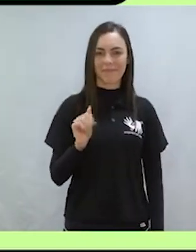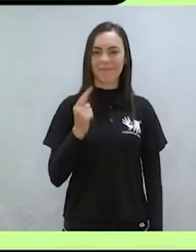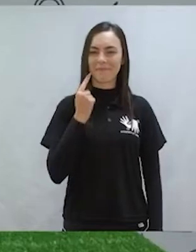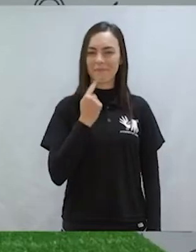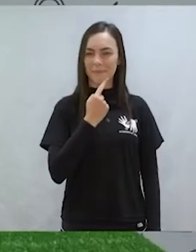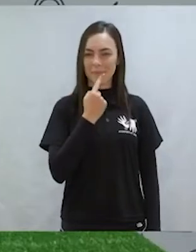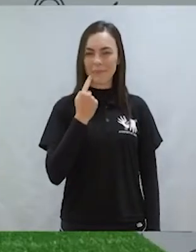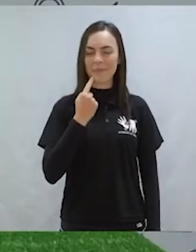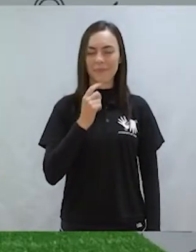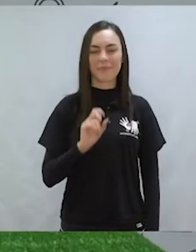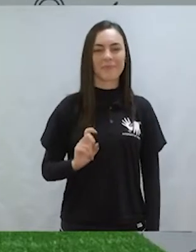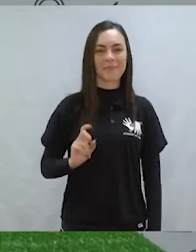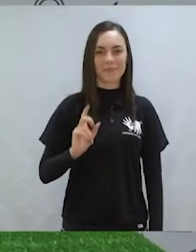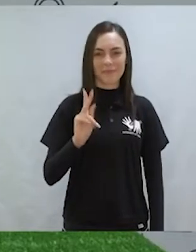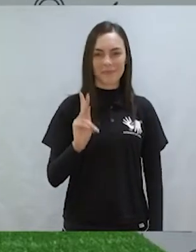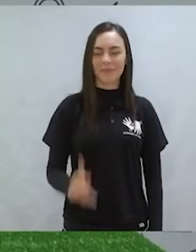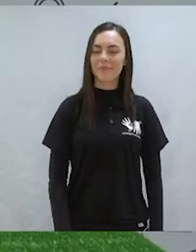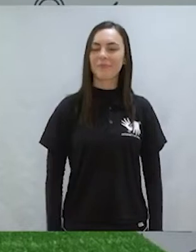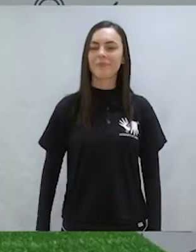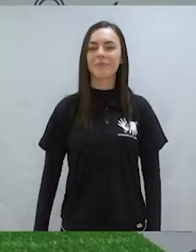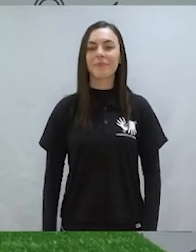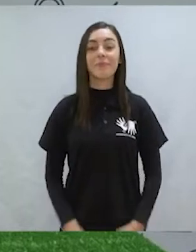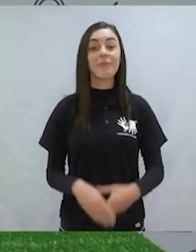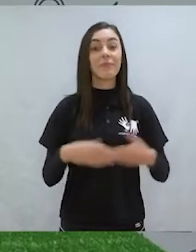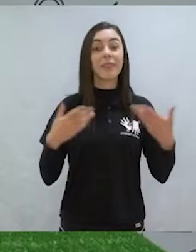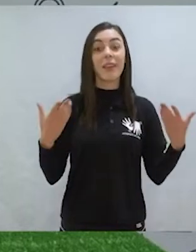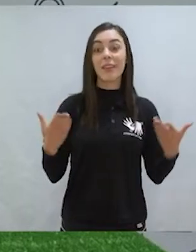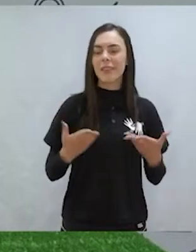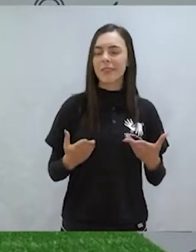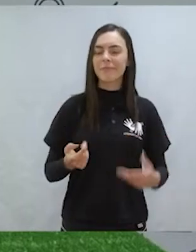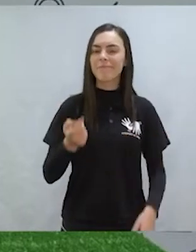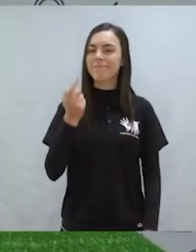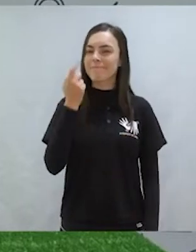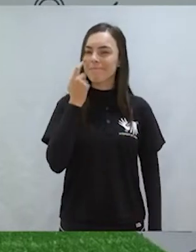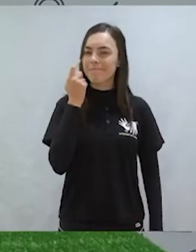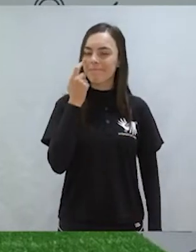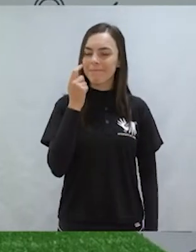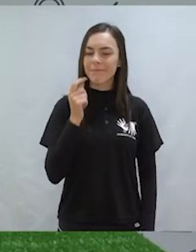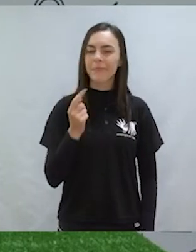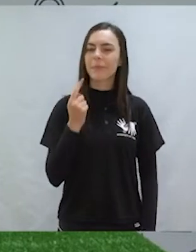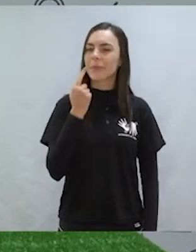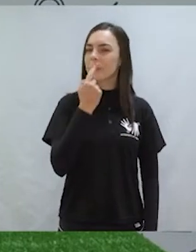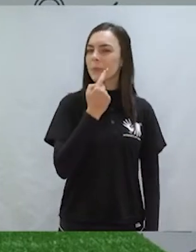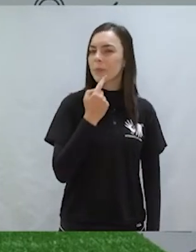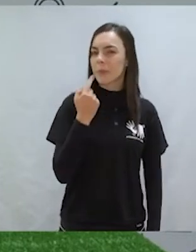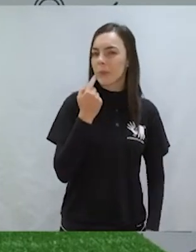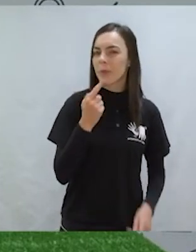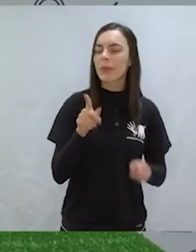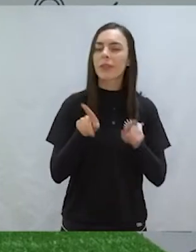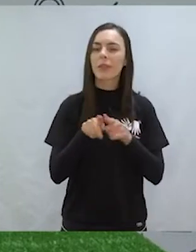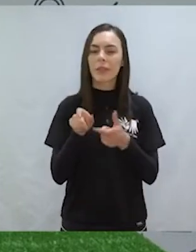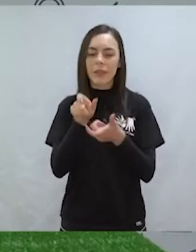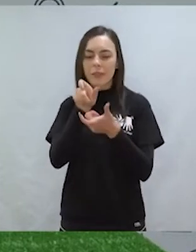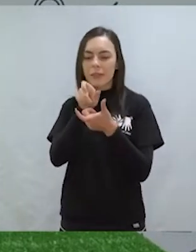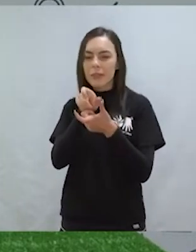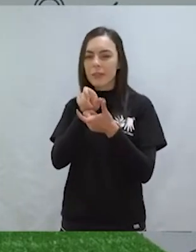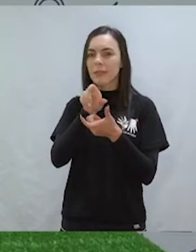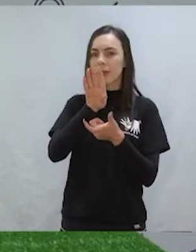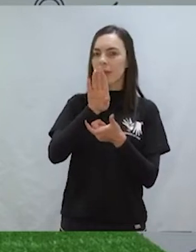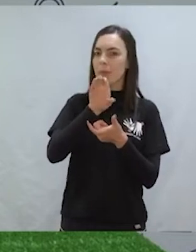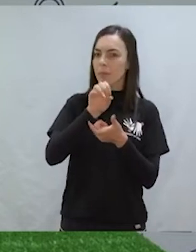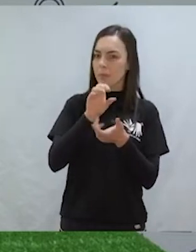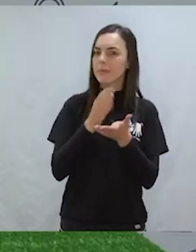boca. Muito legal. Aí, olha só, boca também começa com a